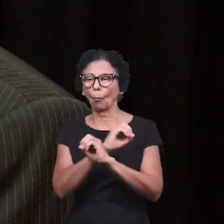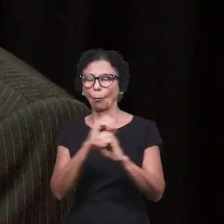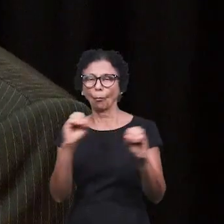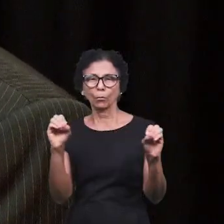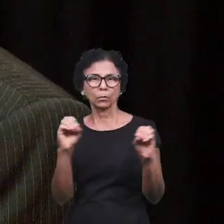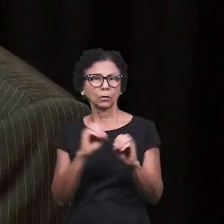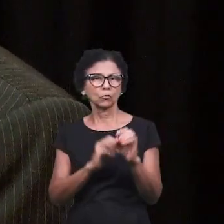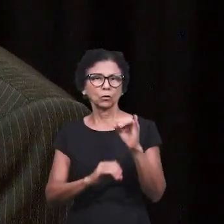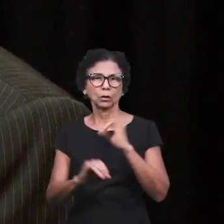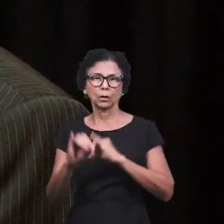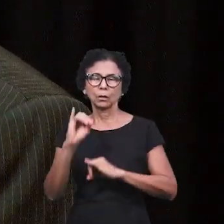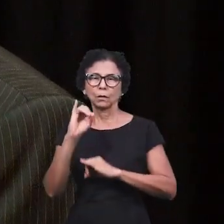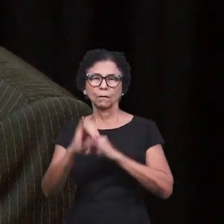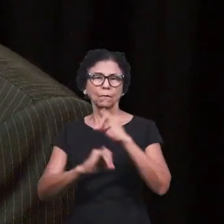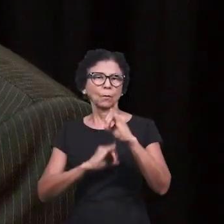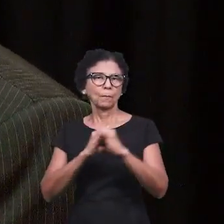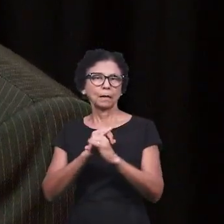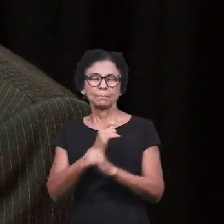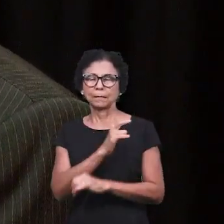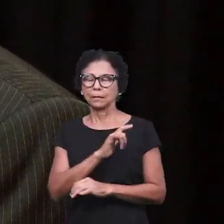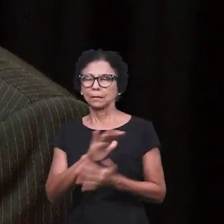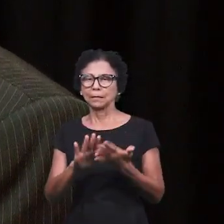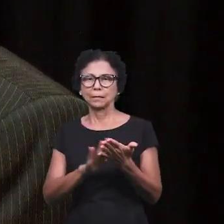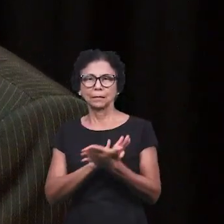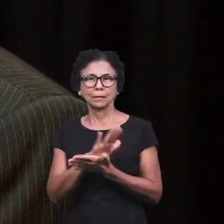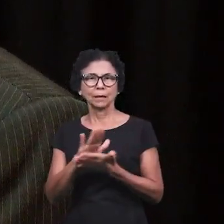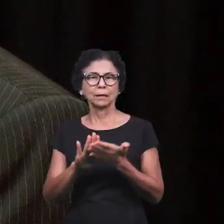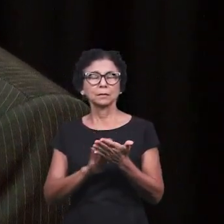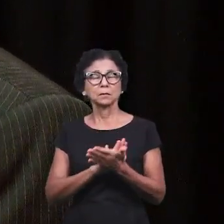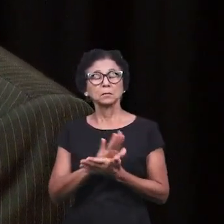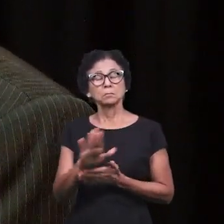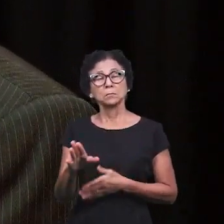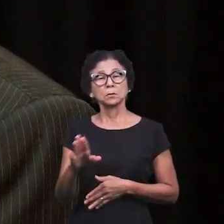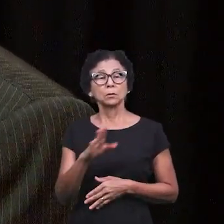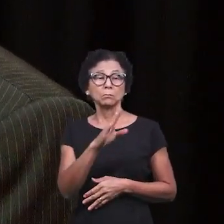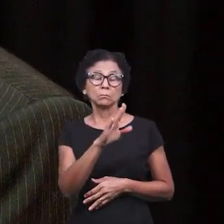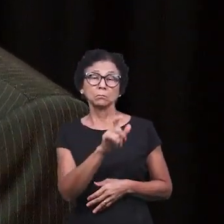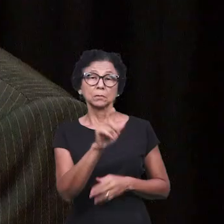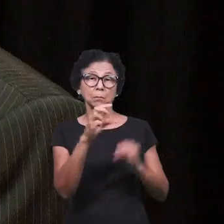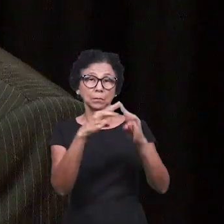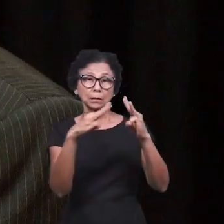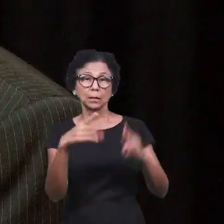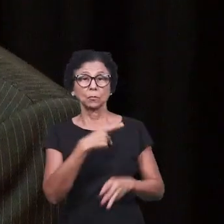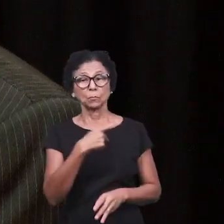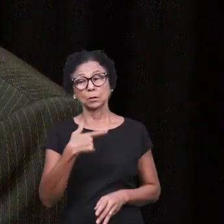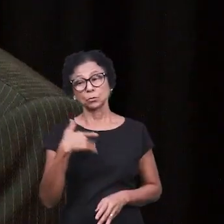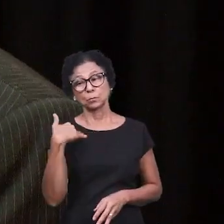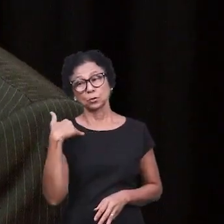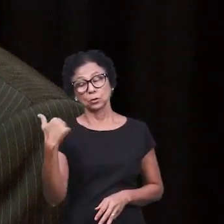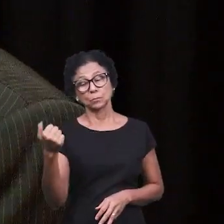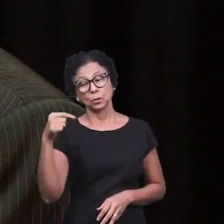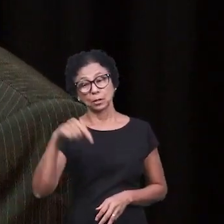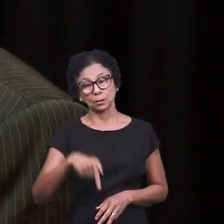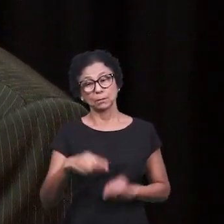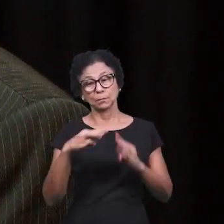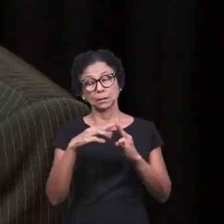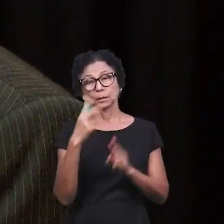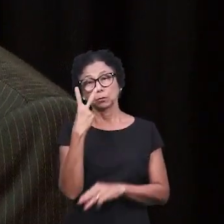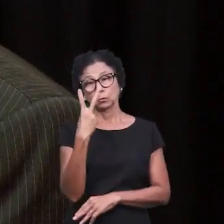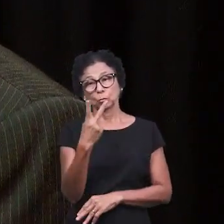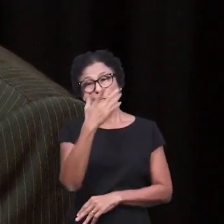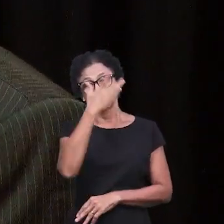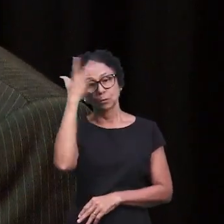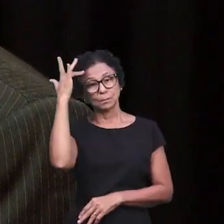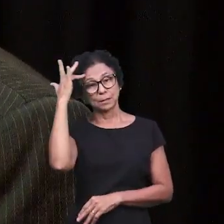de tecnologia, de informática, que foi até o nome da equipe. Uhum. Então, o pastor, na época, ele nos chamou, né, e falou assim, olha, nós só temos 2 pessoas